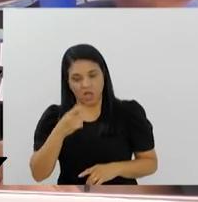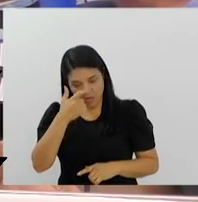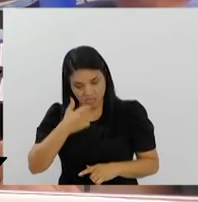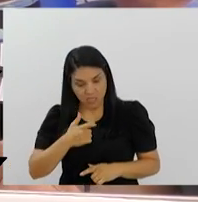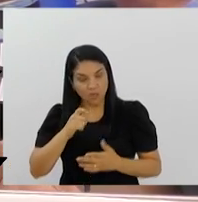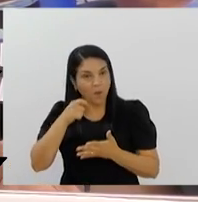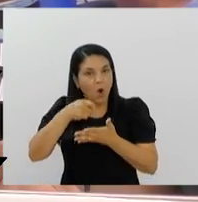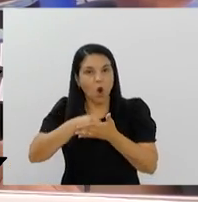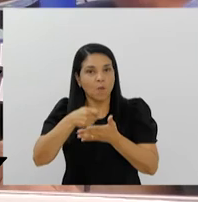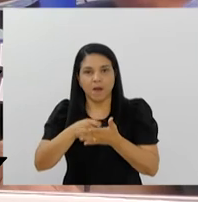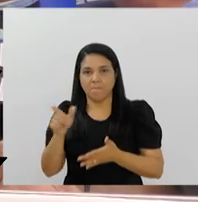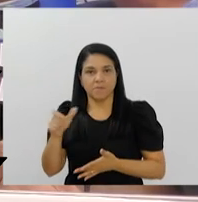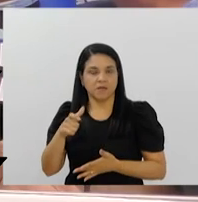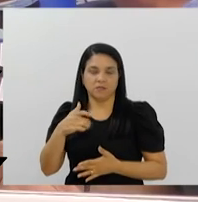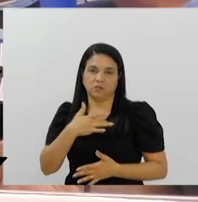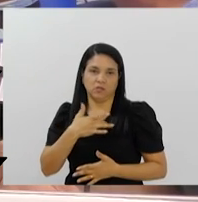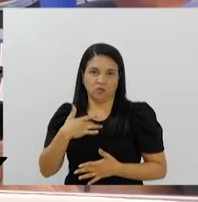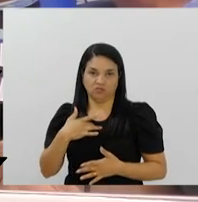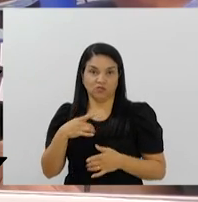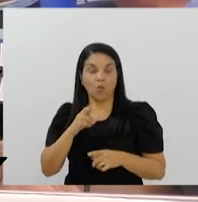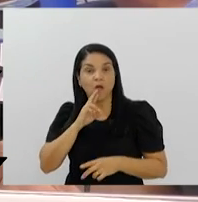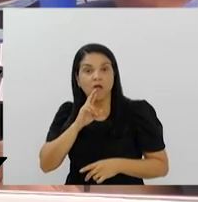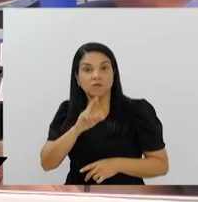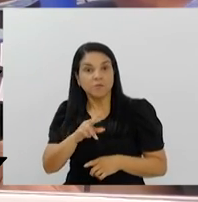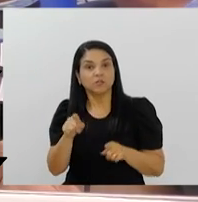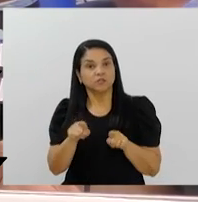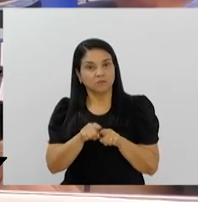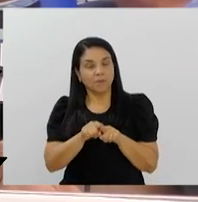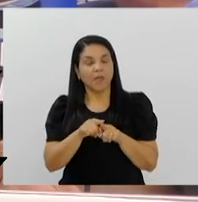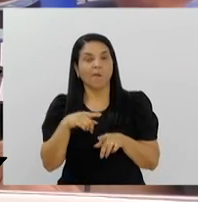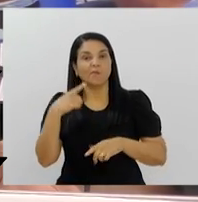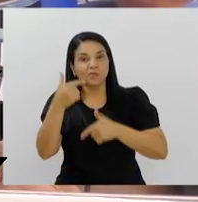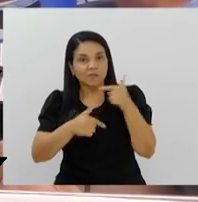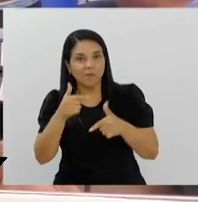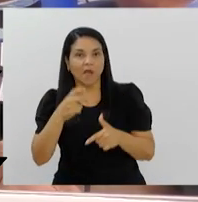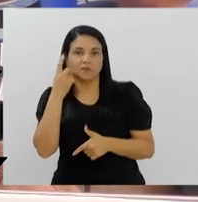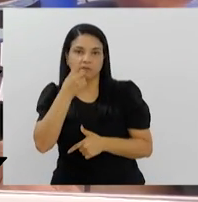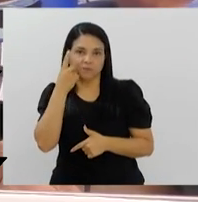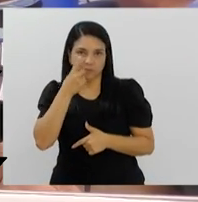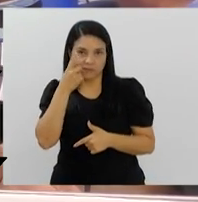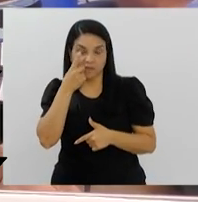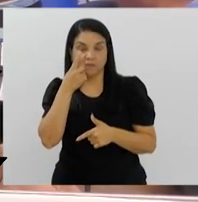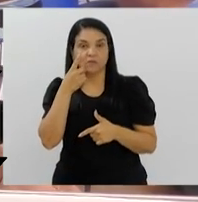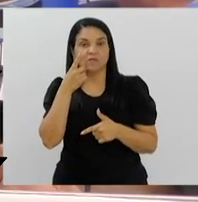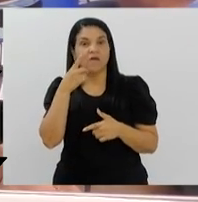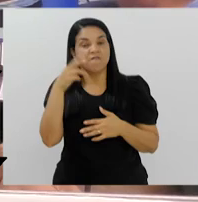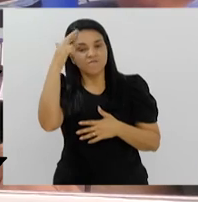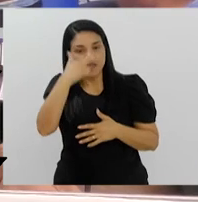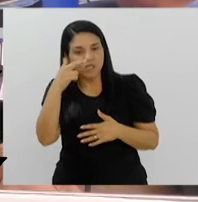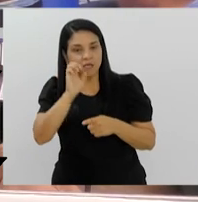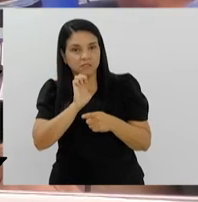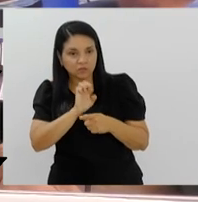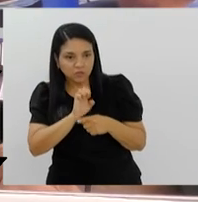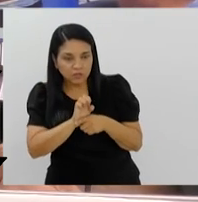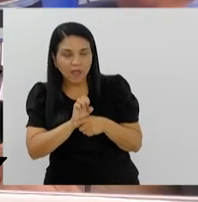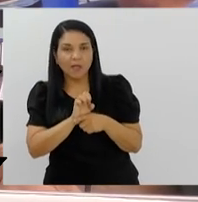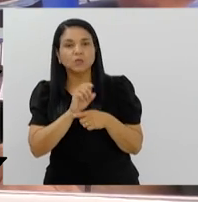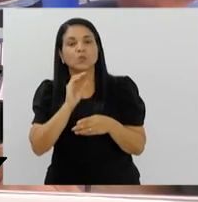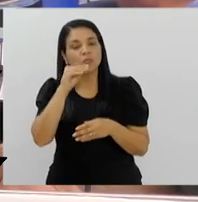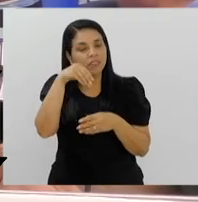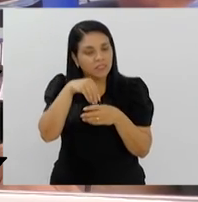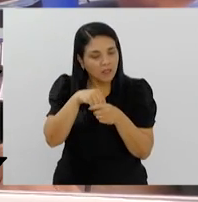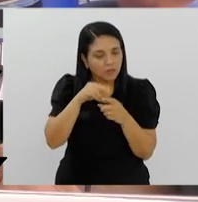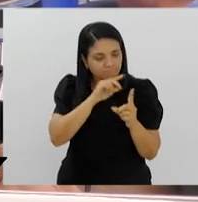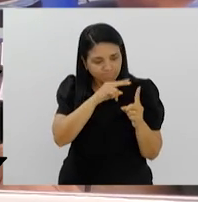planos né Eu acho que é também uma resposta que a gente tem que dar como Deputado que o nosso papel é fiscalizar o próprio estado é olhar também para dentro do Estado ver o que o que que a gente pode